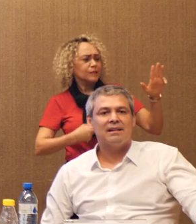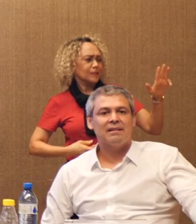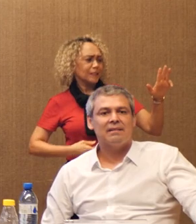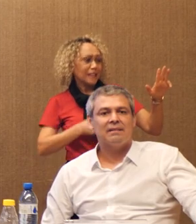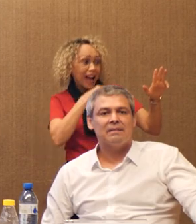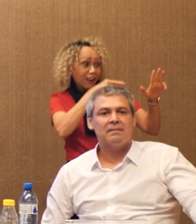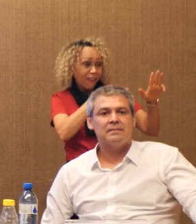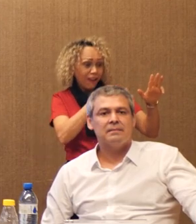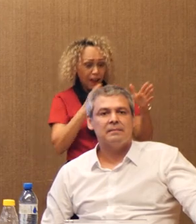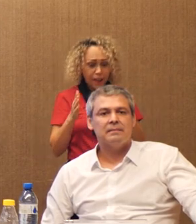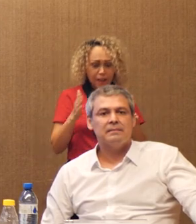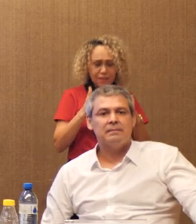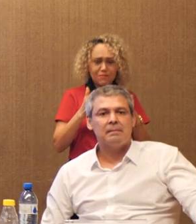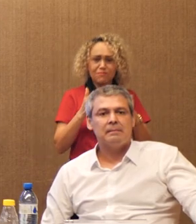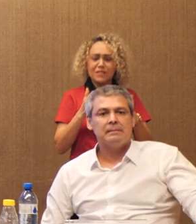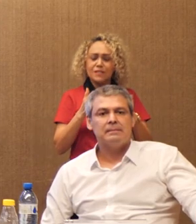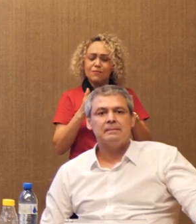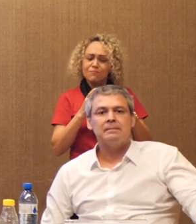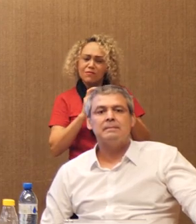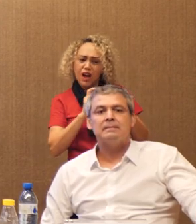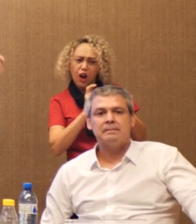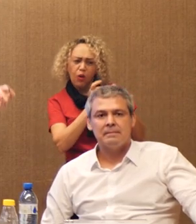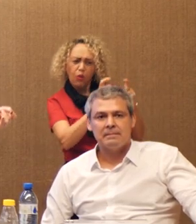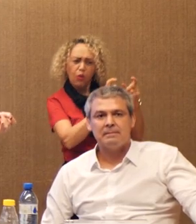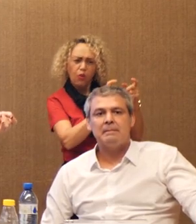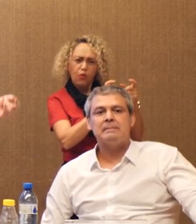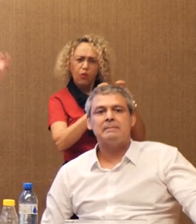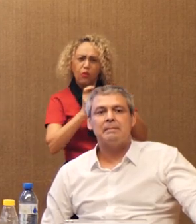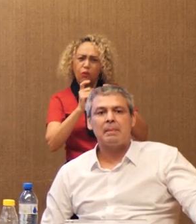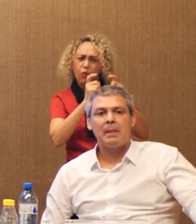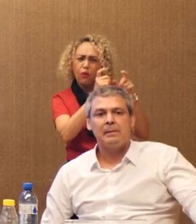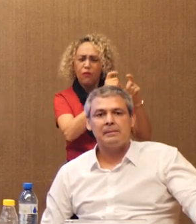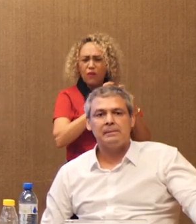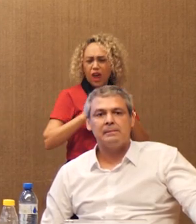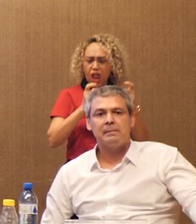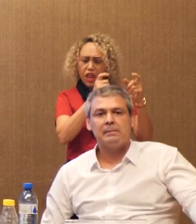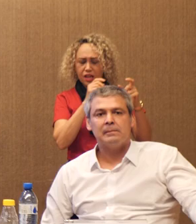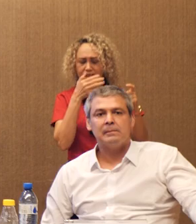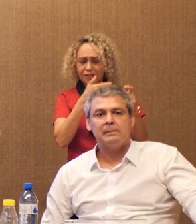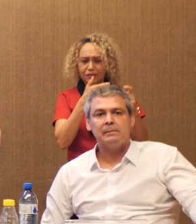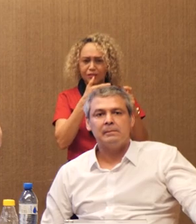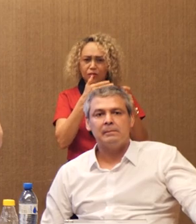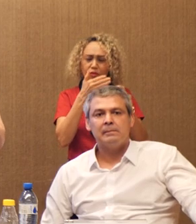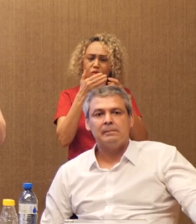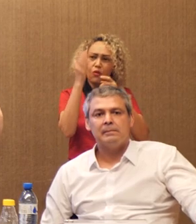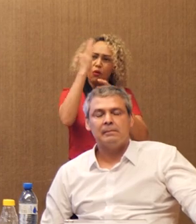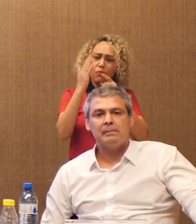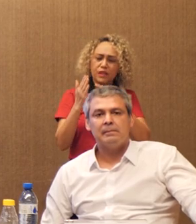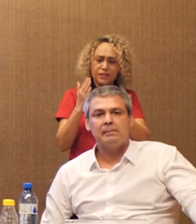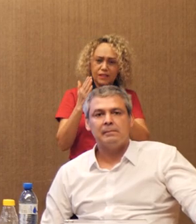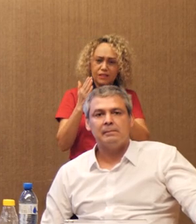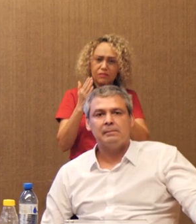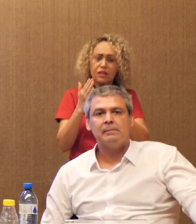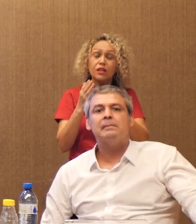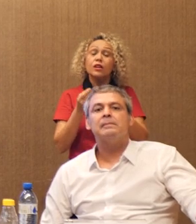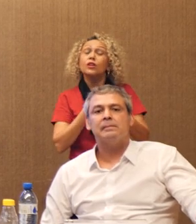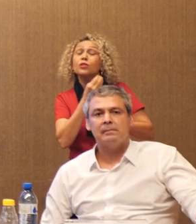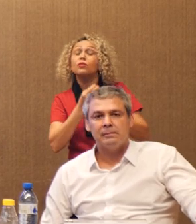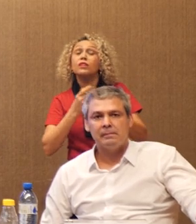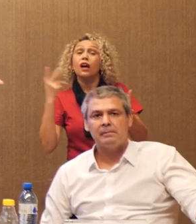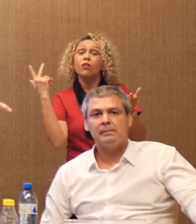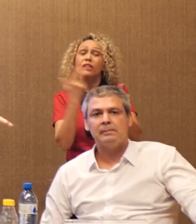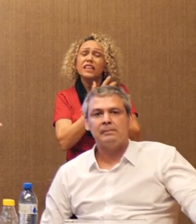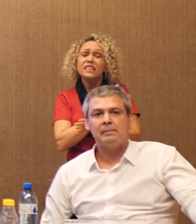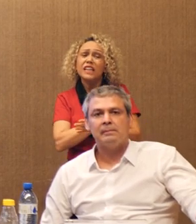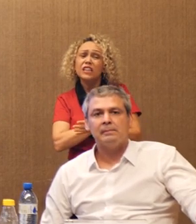Brasil neste momento, buscando produzir transformações que aconteçam onde? Lá nas nossas cidades,